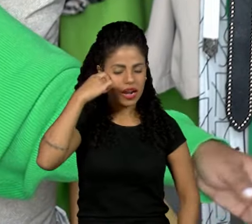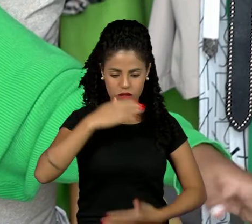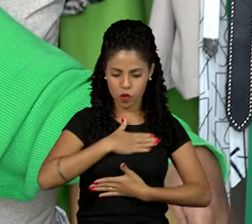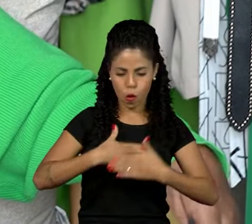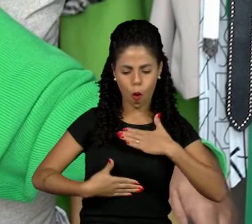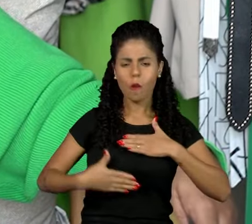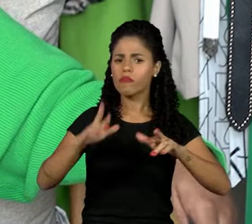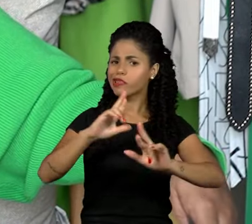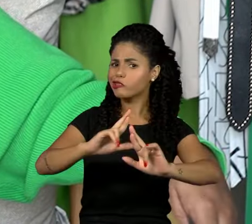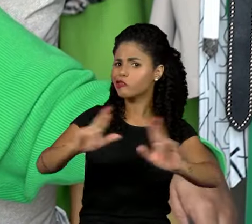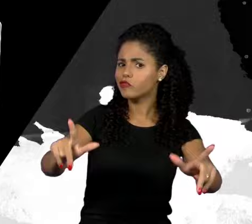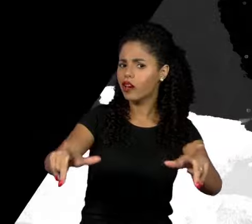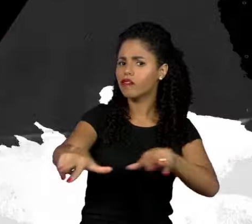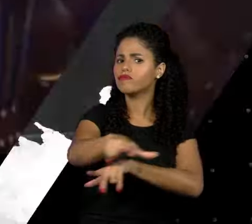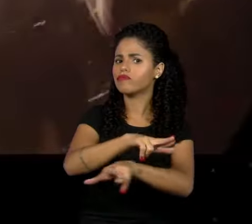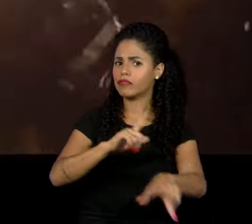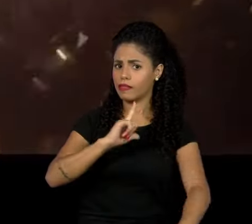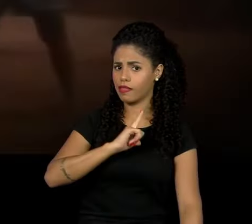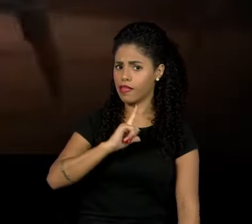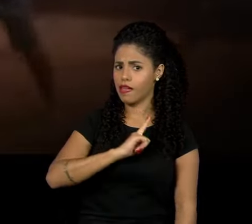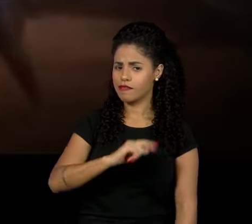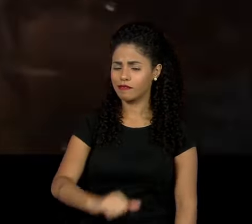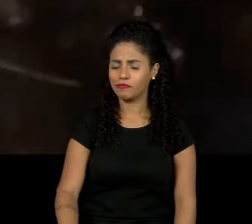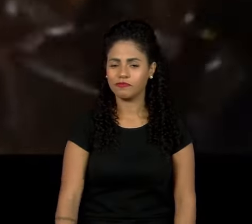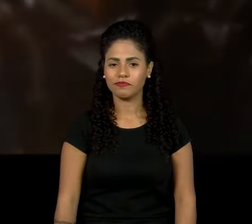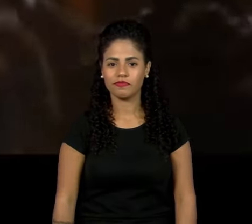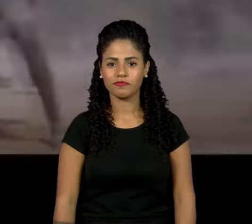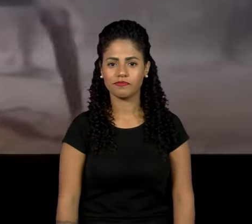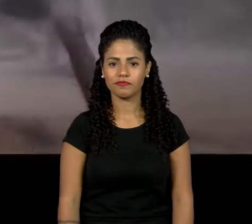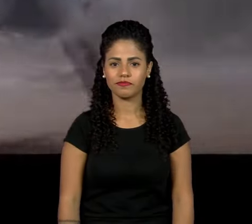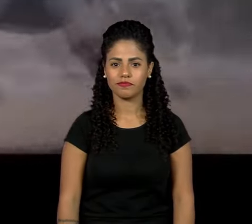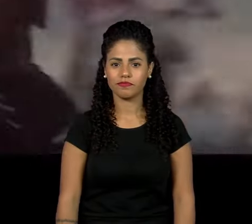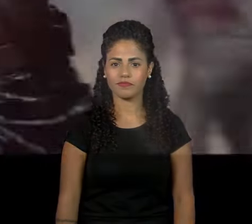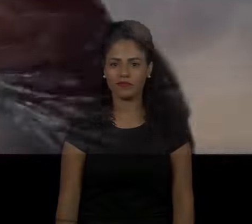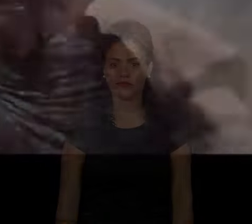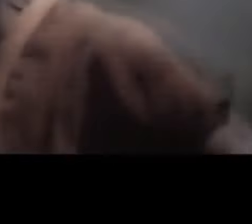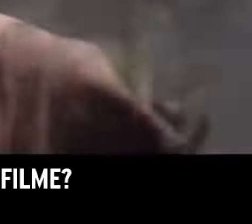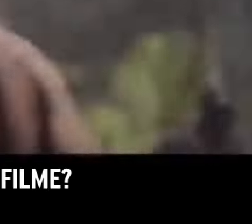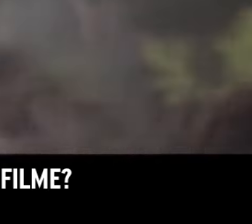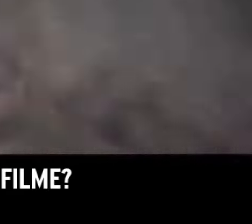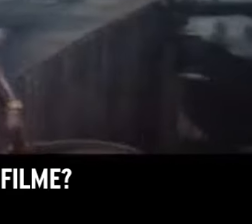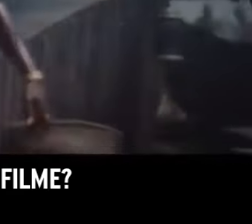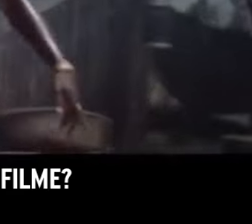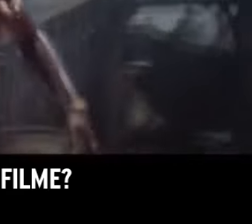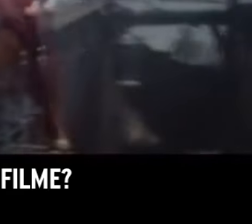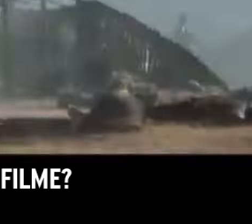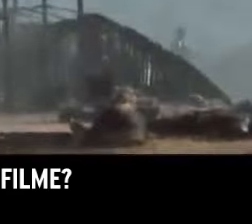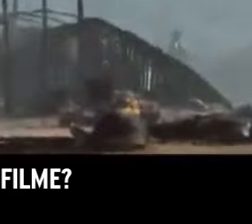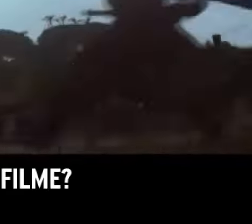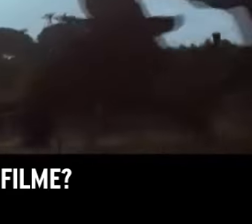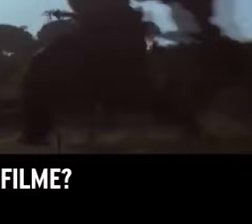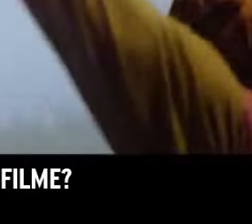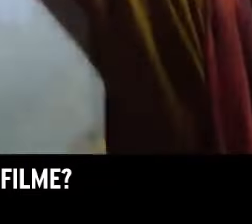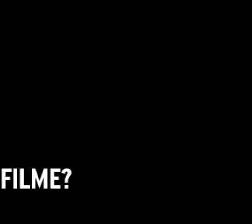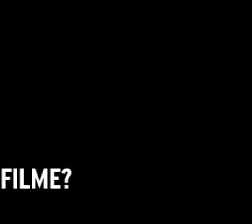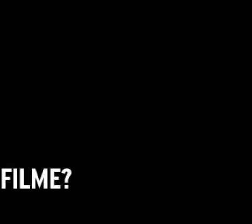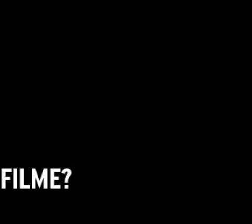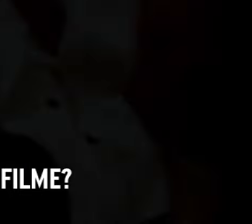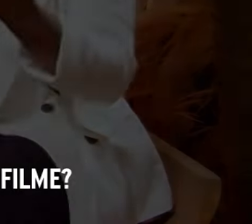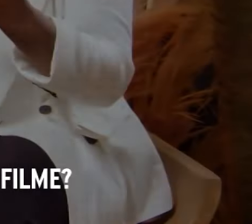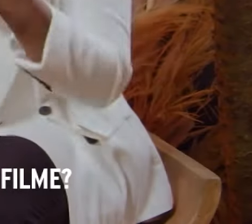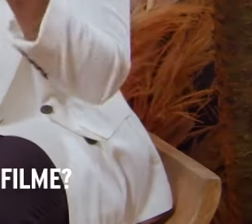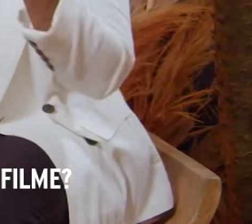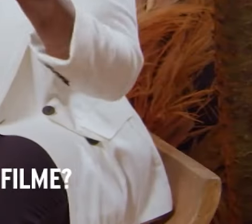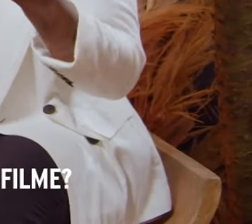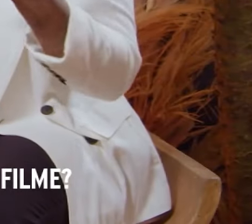de corpos diversos que estão por aí. How do you feel about to